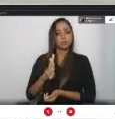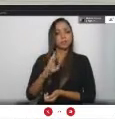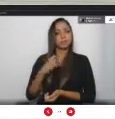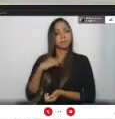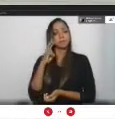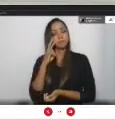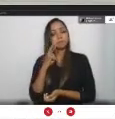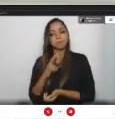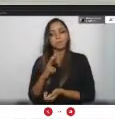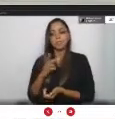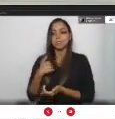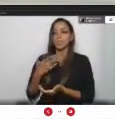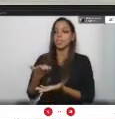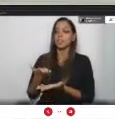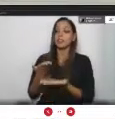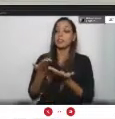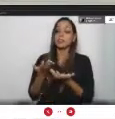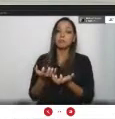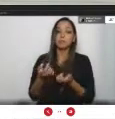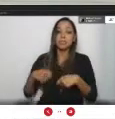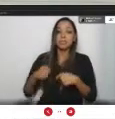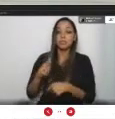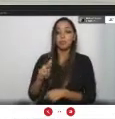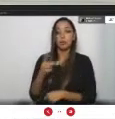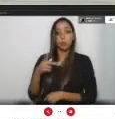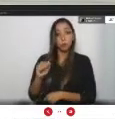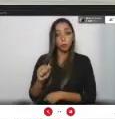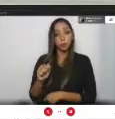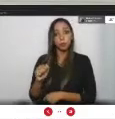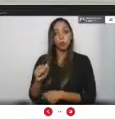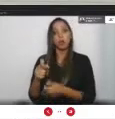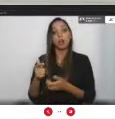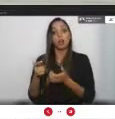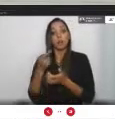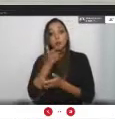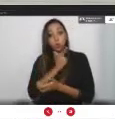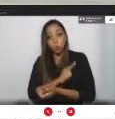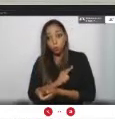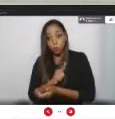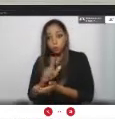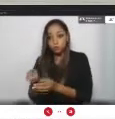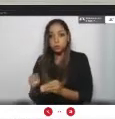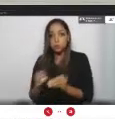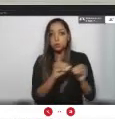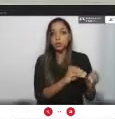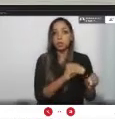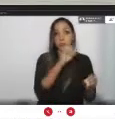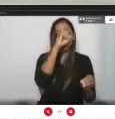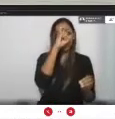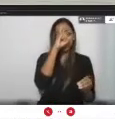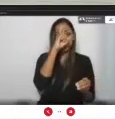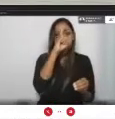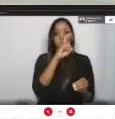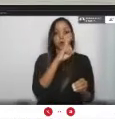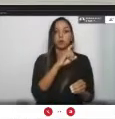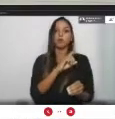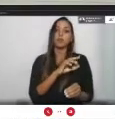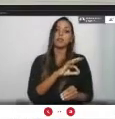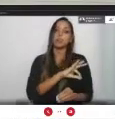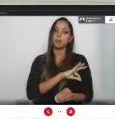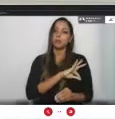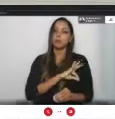ser transferido para o Hospital da Polícia Militar, onde eu conheço muito o irmão dele,